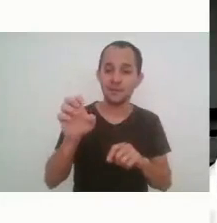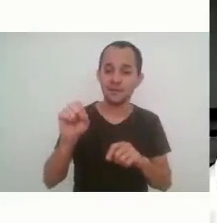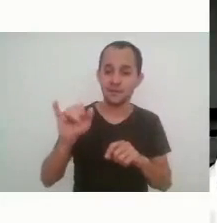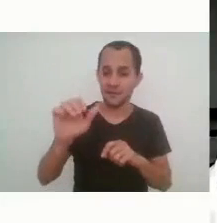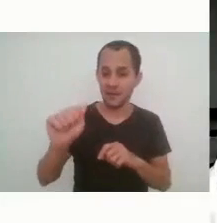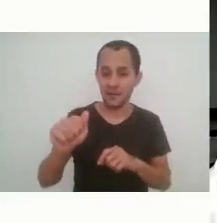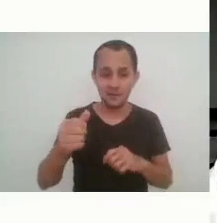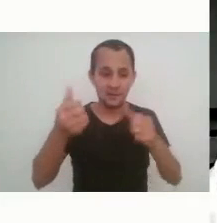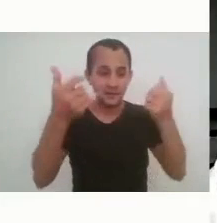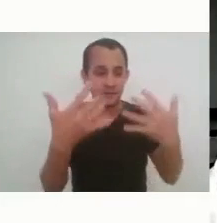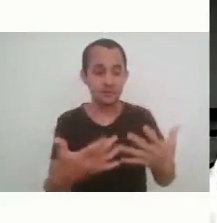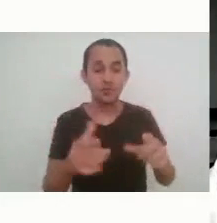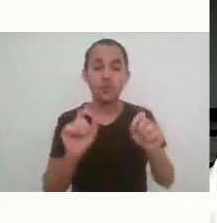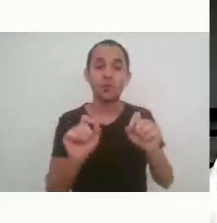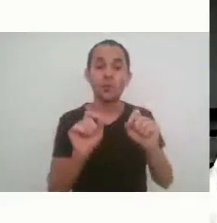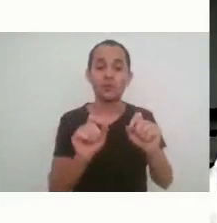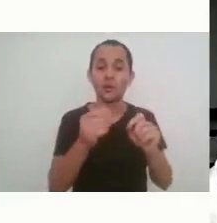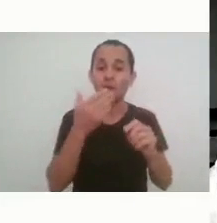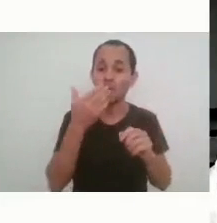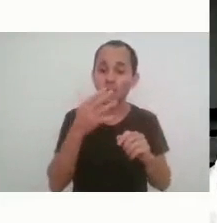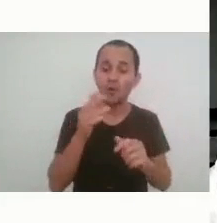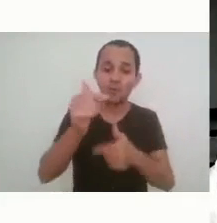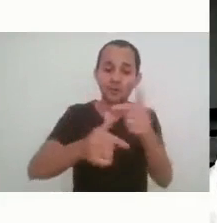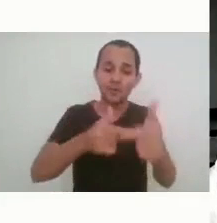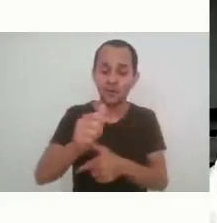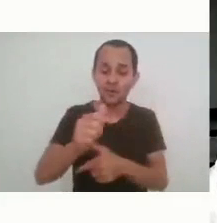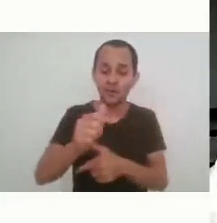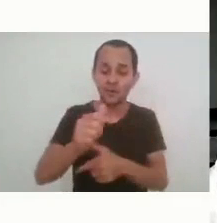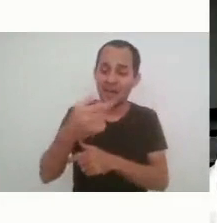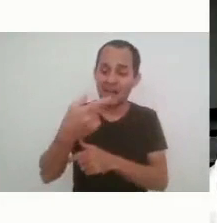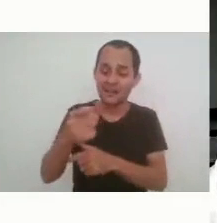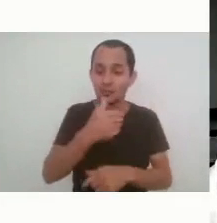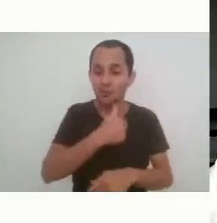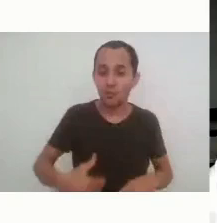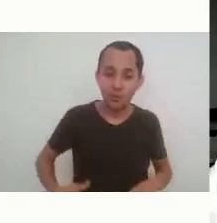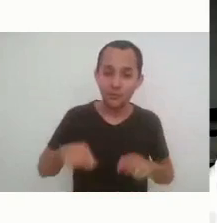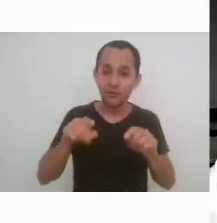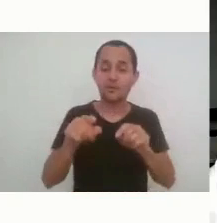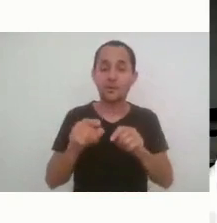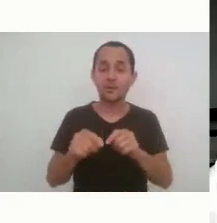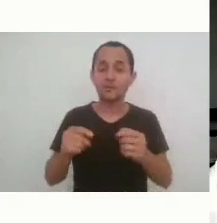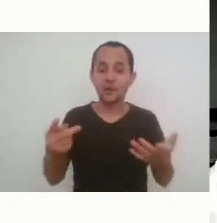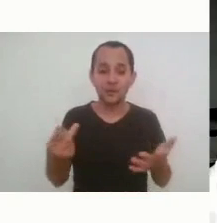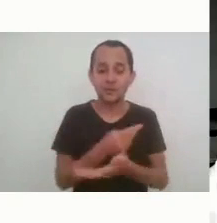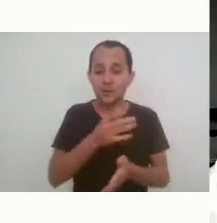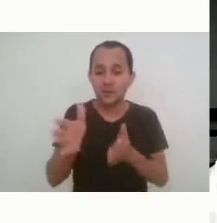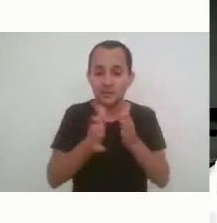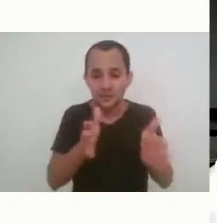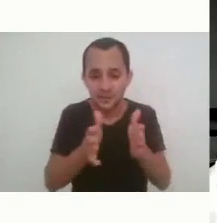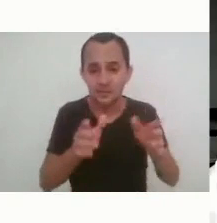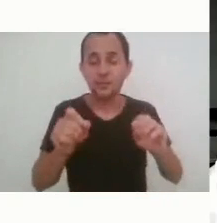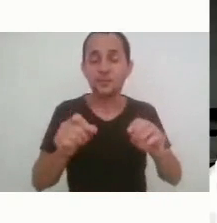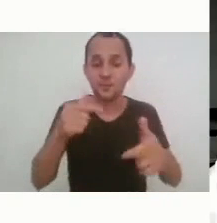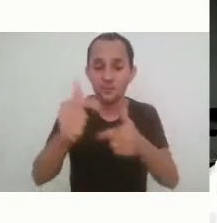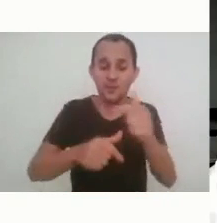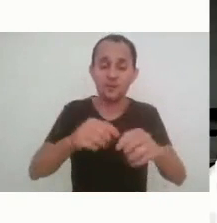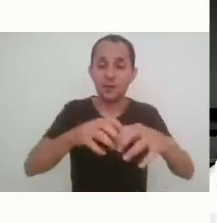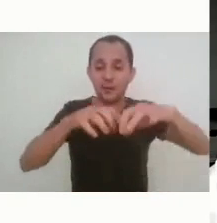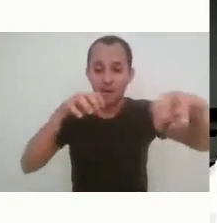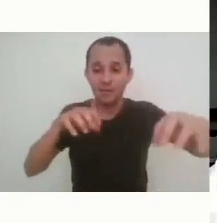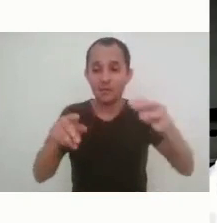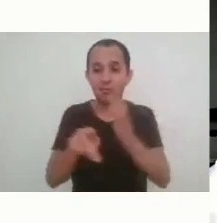colocou, sobre quais as ações do governo municipal para promover o acesso às atividades remotas pelas